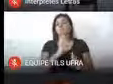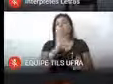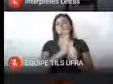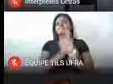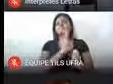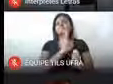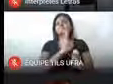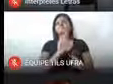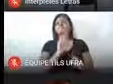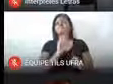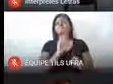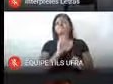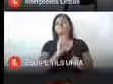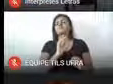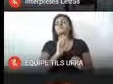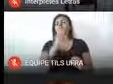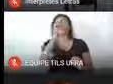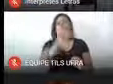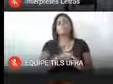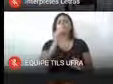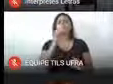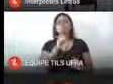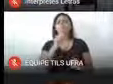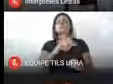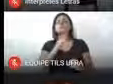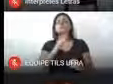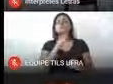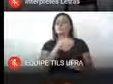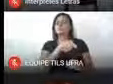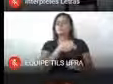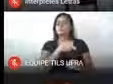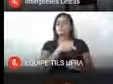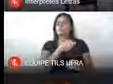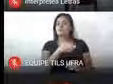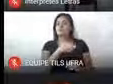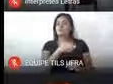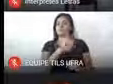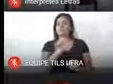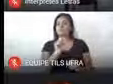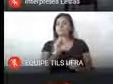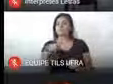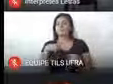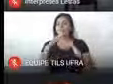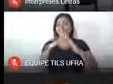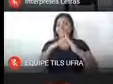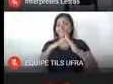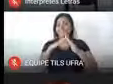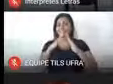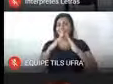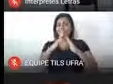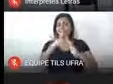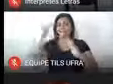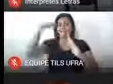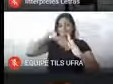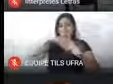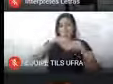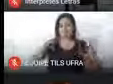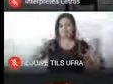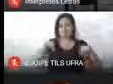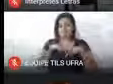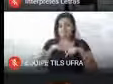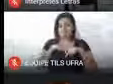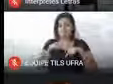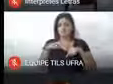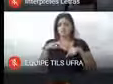da região que achou diversos artefatos arqueológicos no quintal da casa dela. Fiquei muito curioso com aquilo e